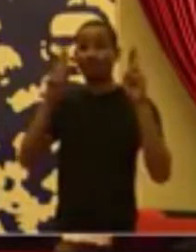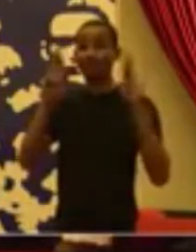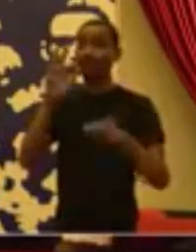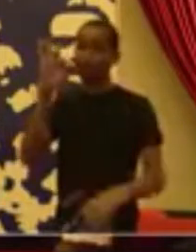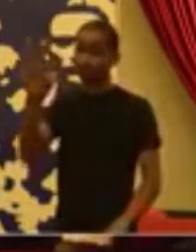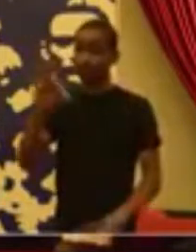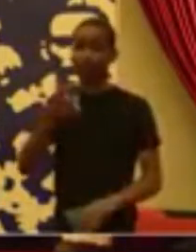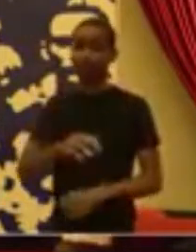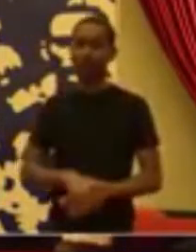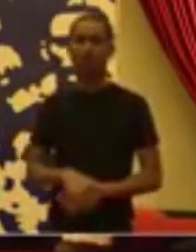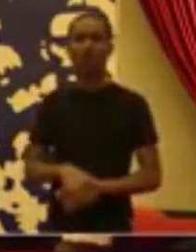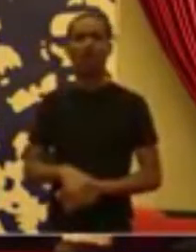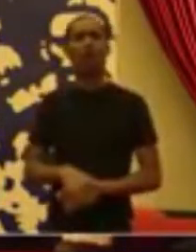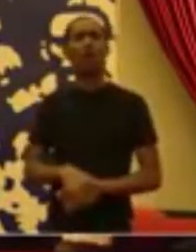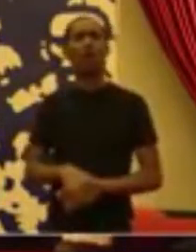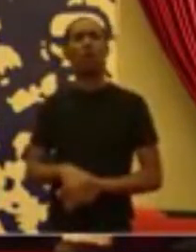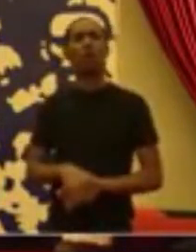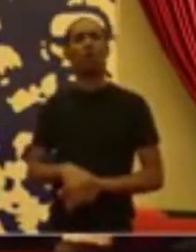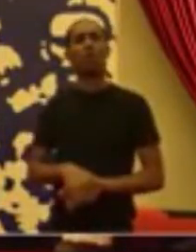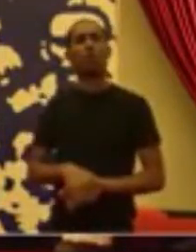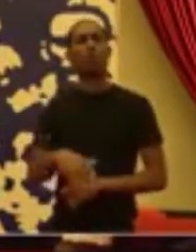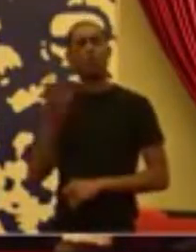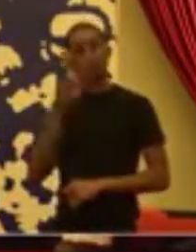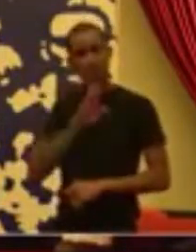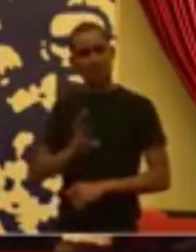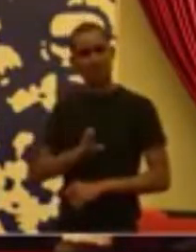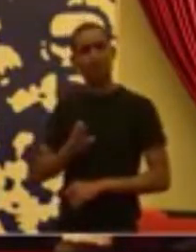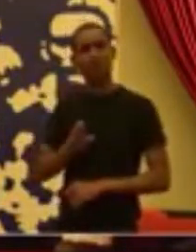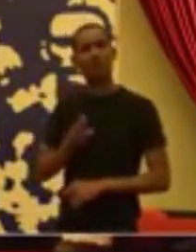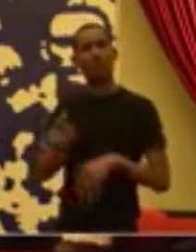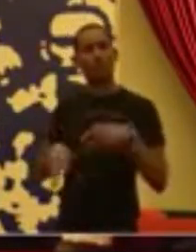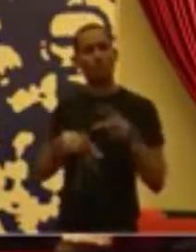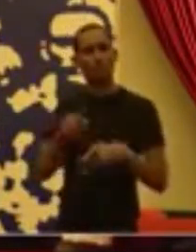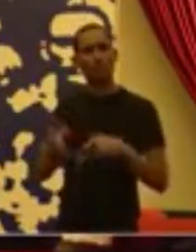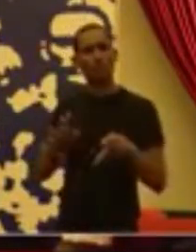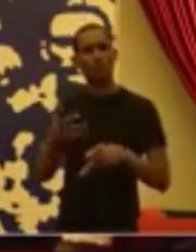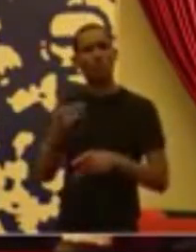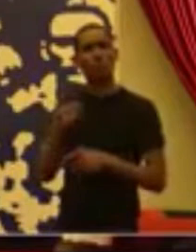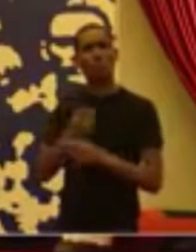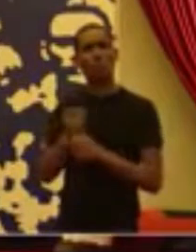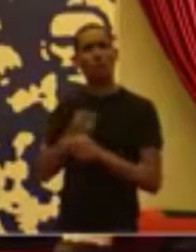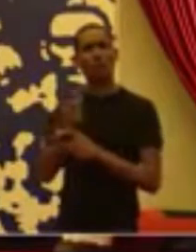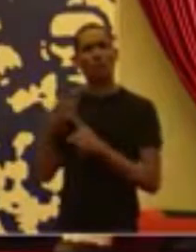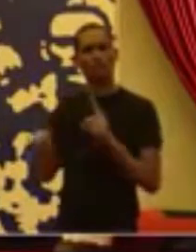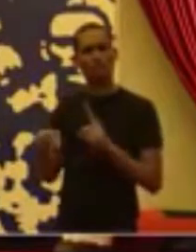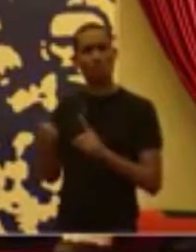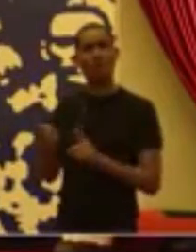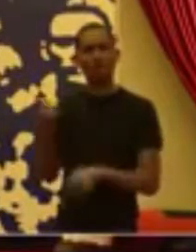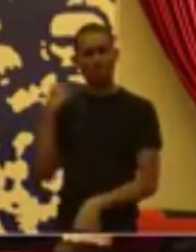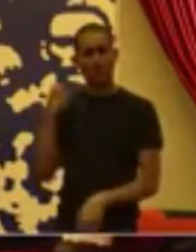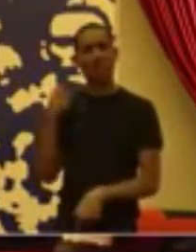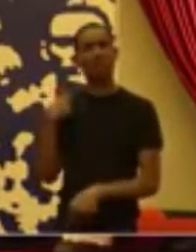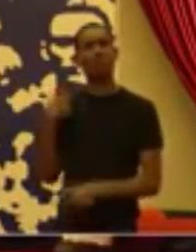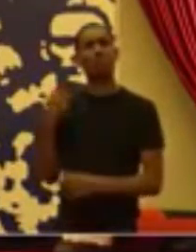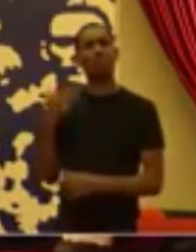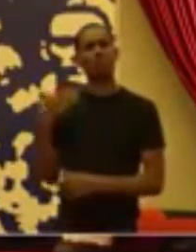A Frente Brasil Popular, há um ano e meio atrás, nos convidou para repensar o